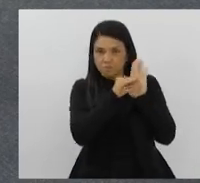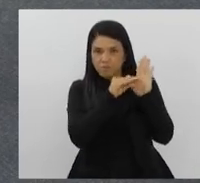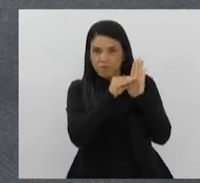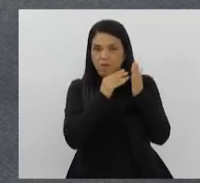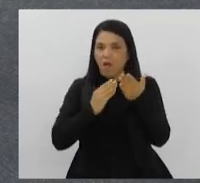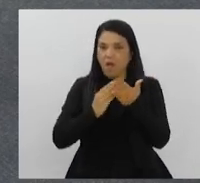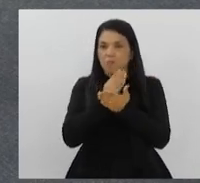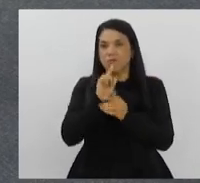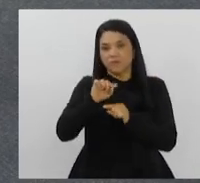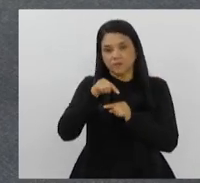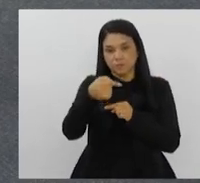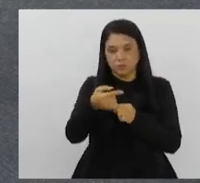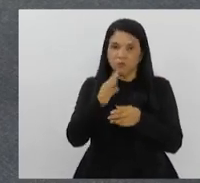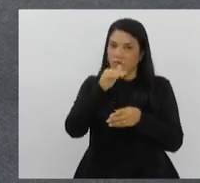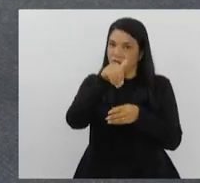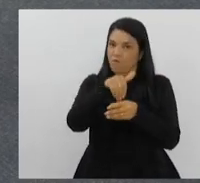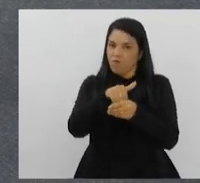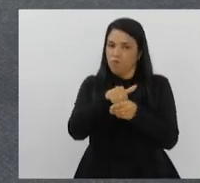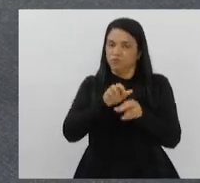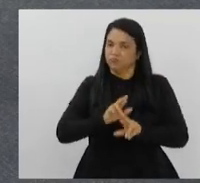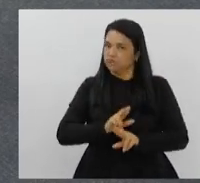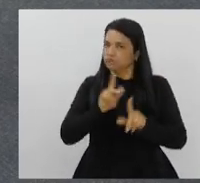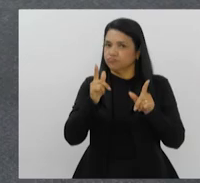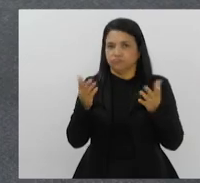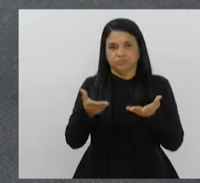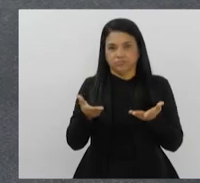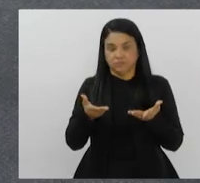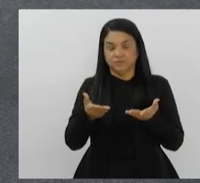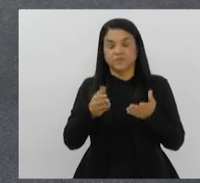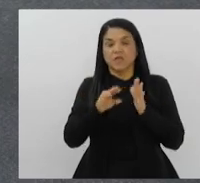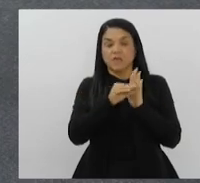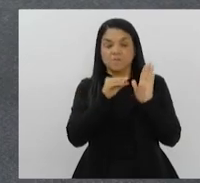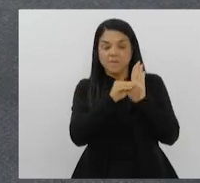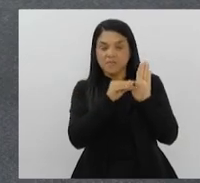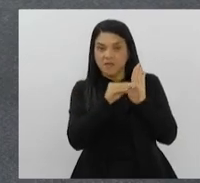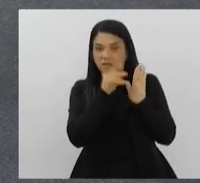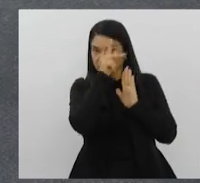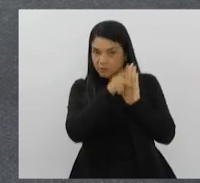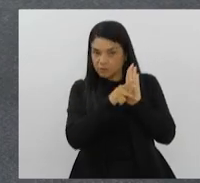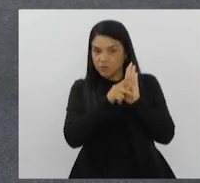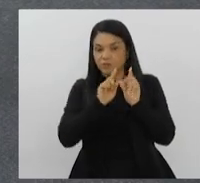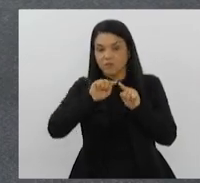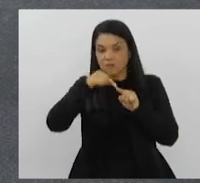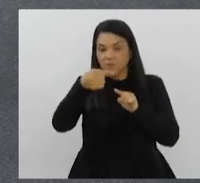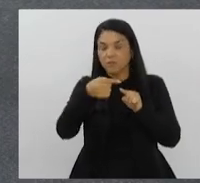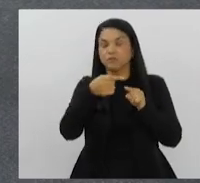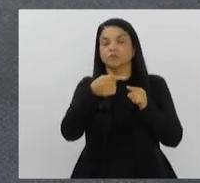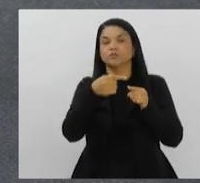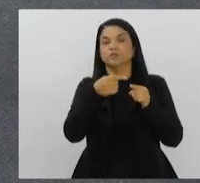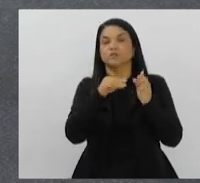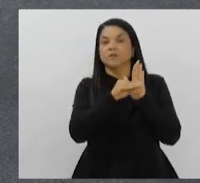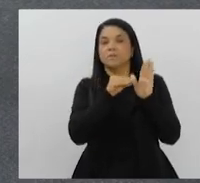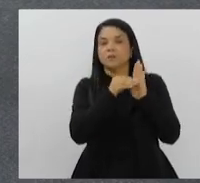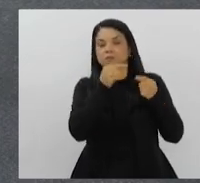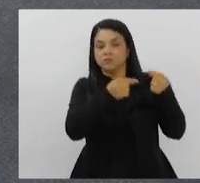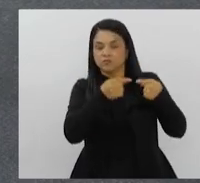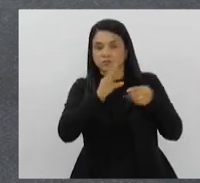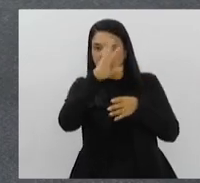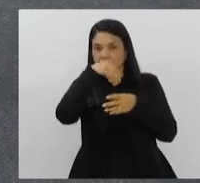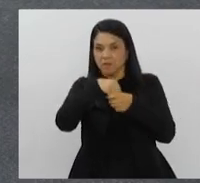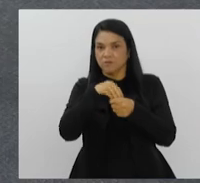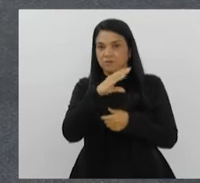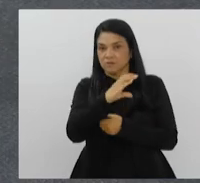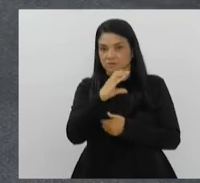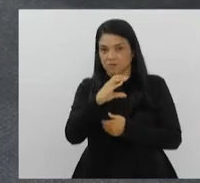aprovar. A gente não vai votar hoje, porque o projeto está emendado. E essas emendas vão ser discutidas na CCJ, seguramente também, deputado Luiz